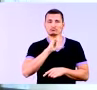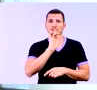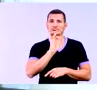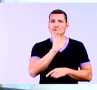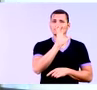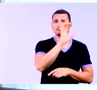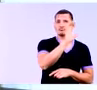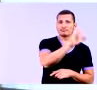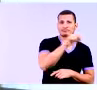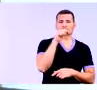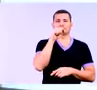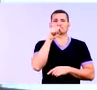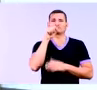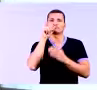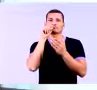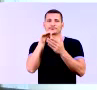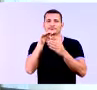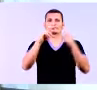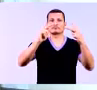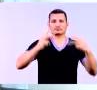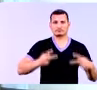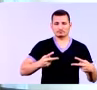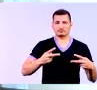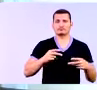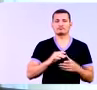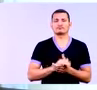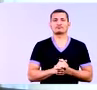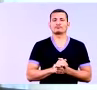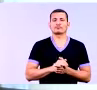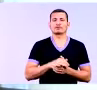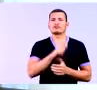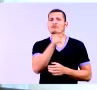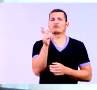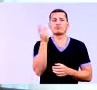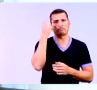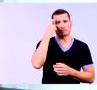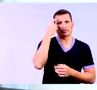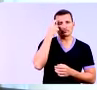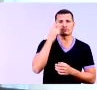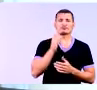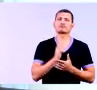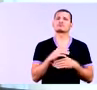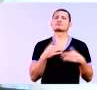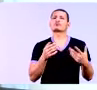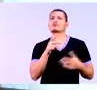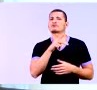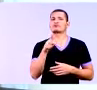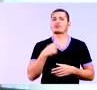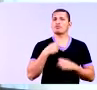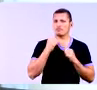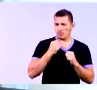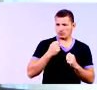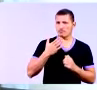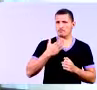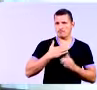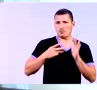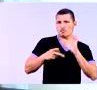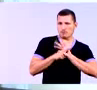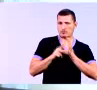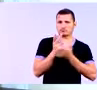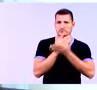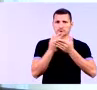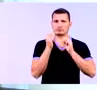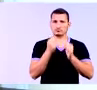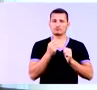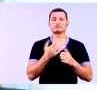utilizamos o que o jQuery tinha pronto. Vocês podem se perguntar, então, professor, significa que eu não posso criar meu próprio design? Obviamente você